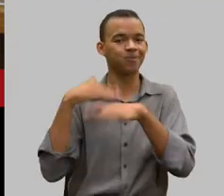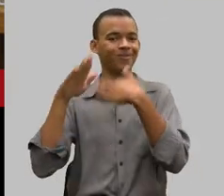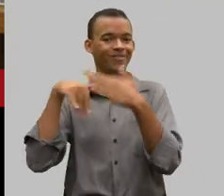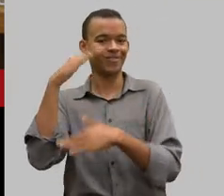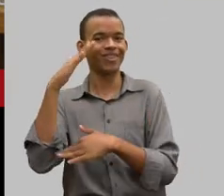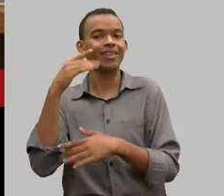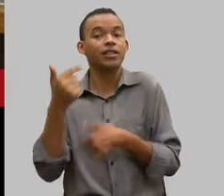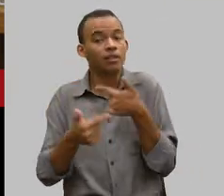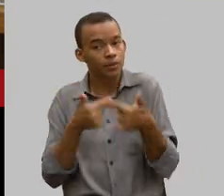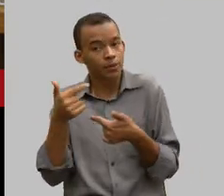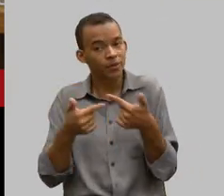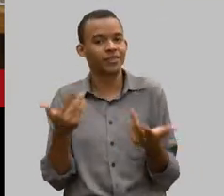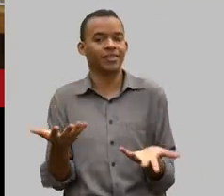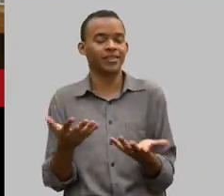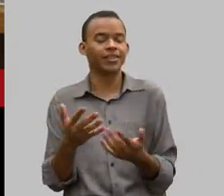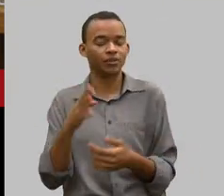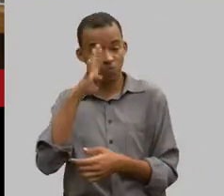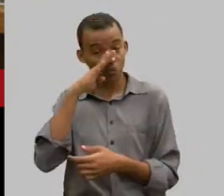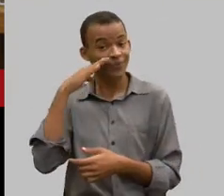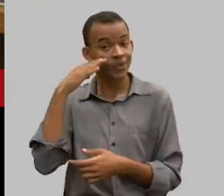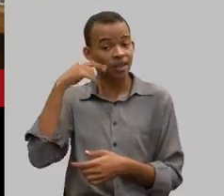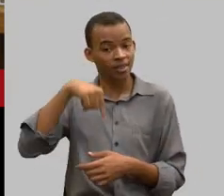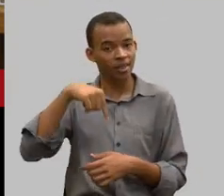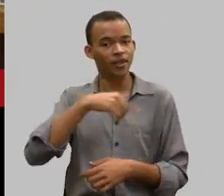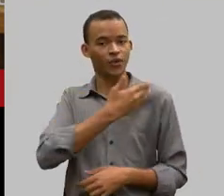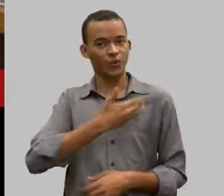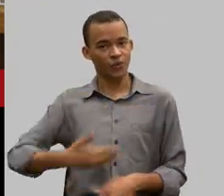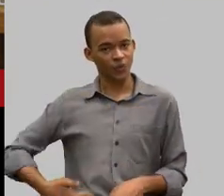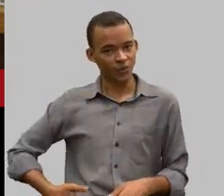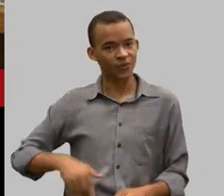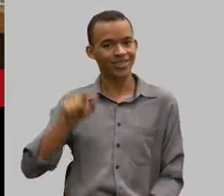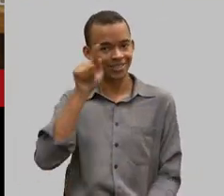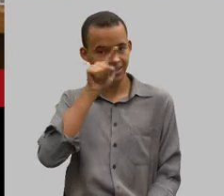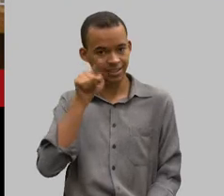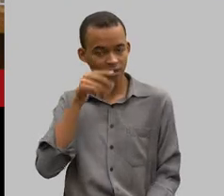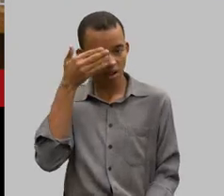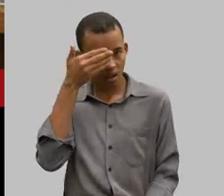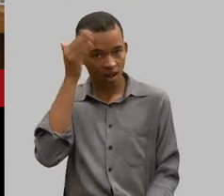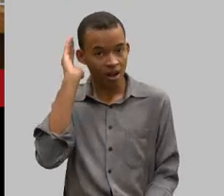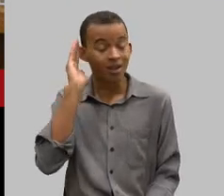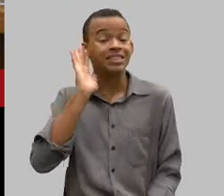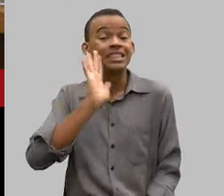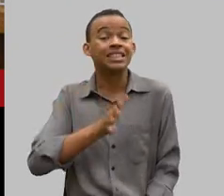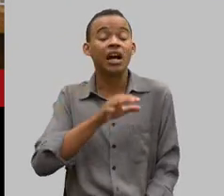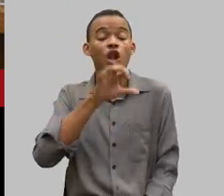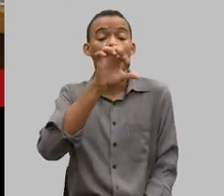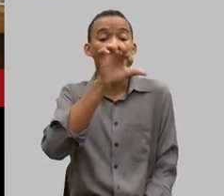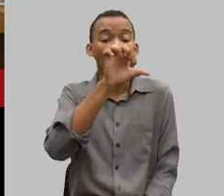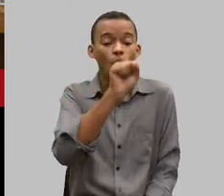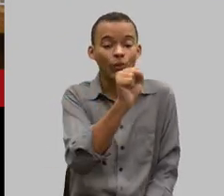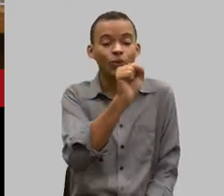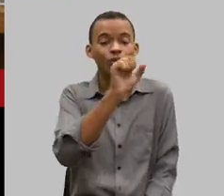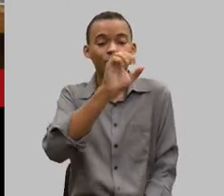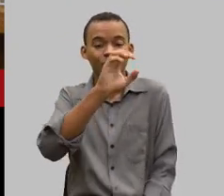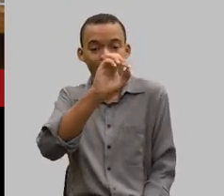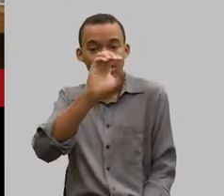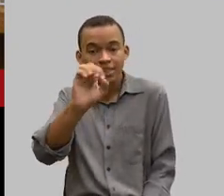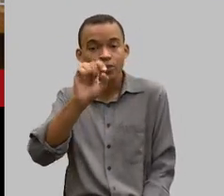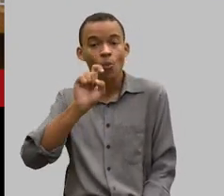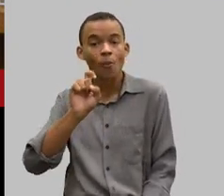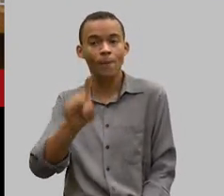Cerqueira foram criados mais de 800.000 novos empregos isso é prestação de